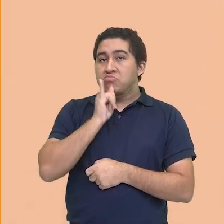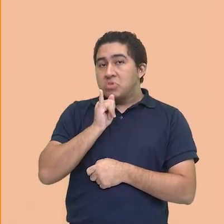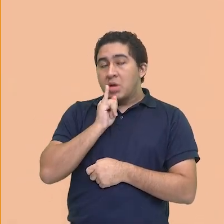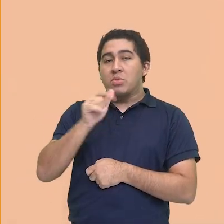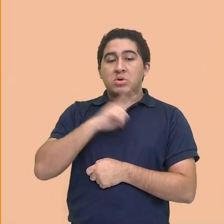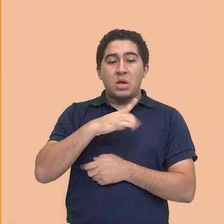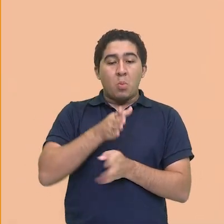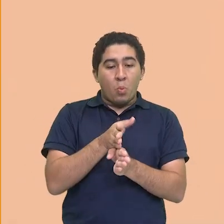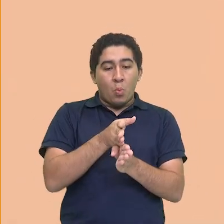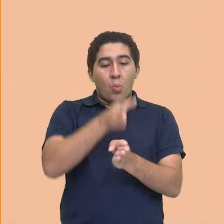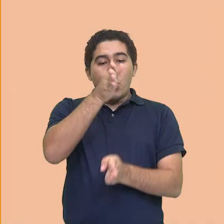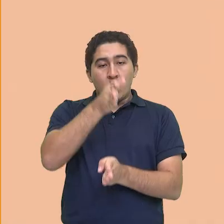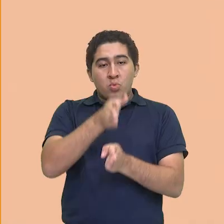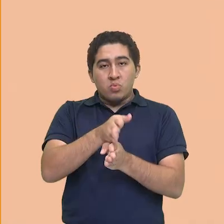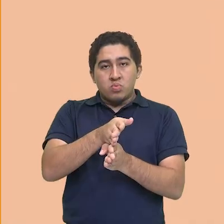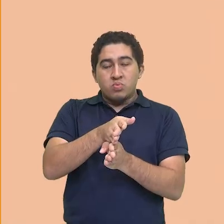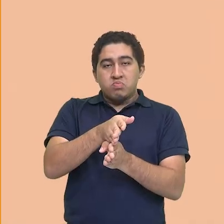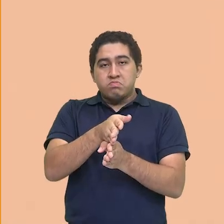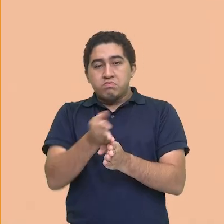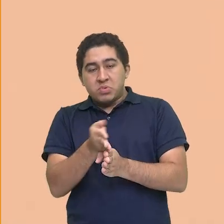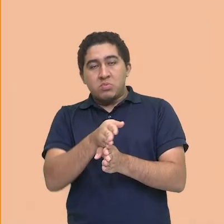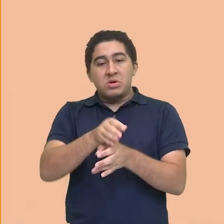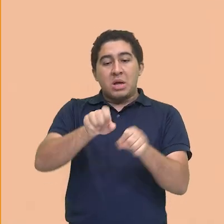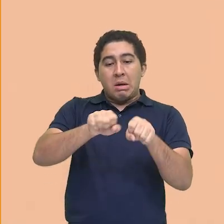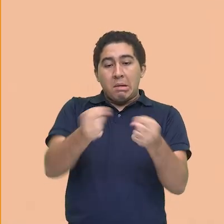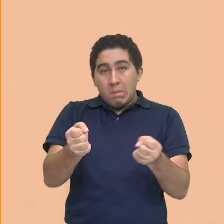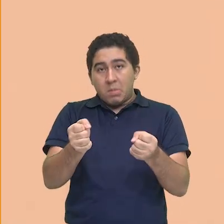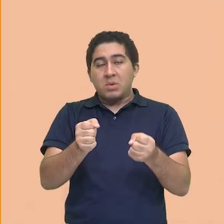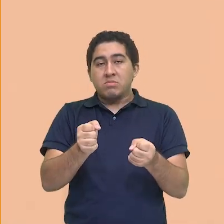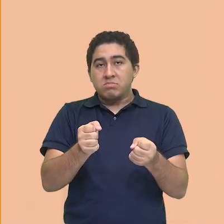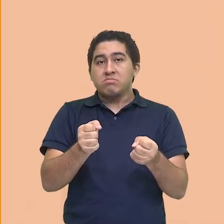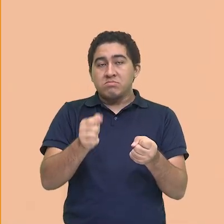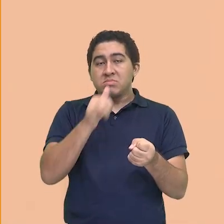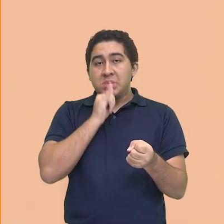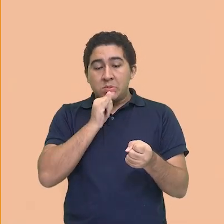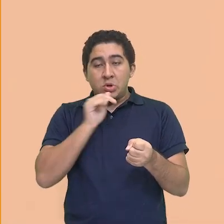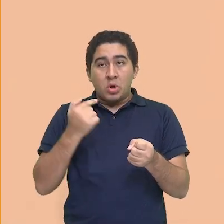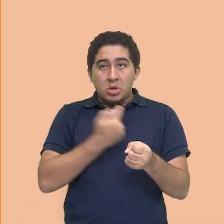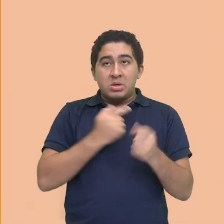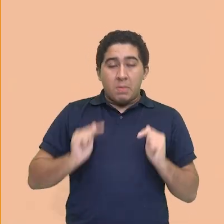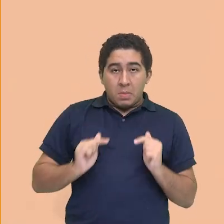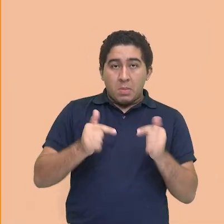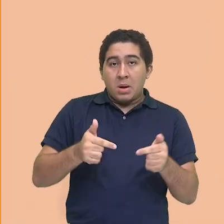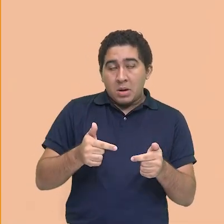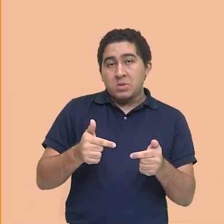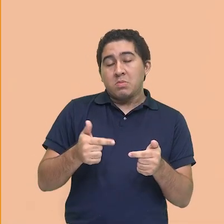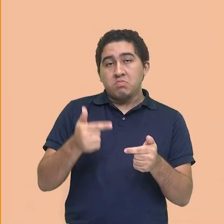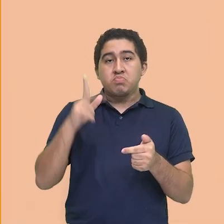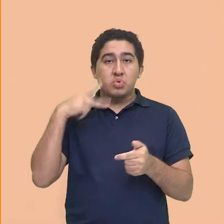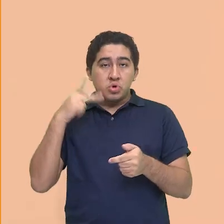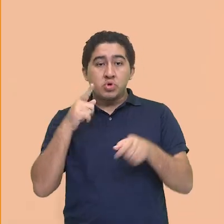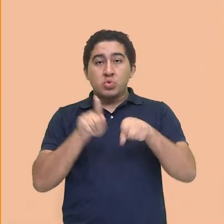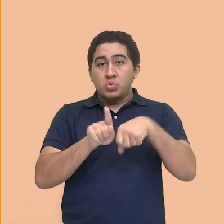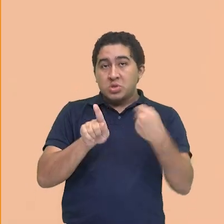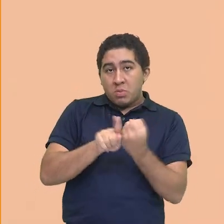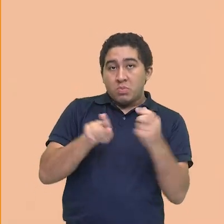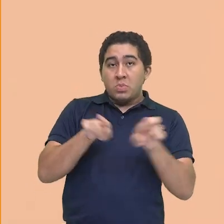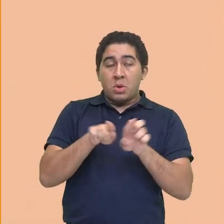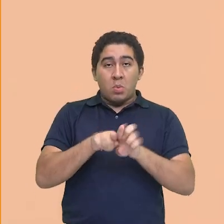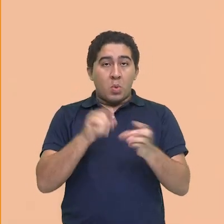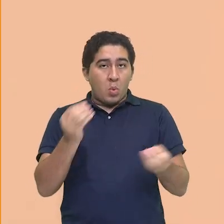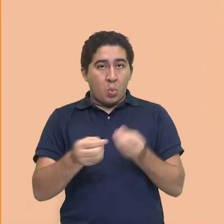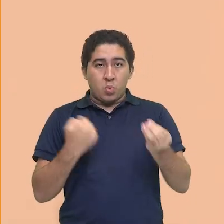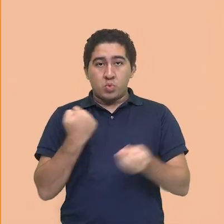do Muro de Berlim, né, na nossa economia, nas nossas práticas políticas e sociais. Assim como os